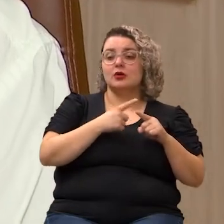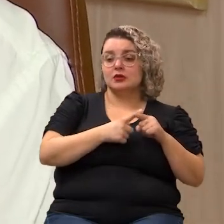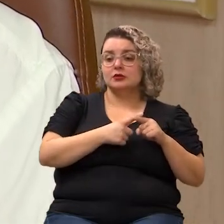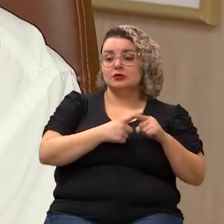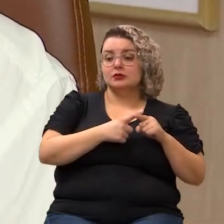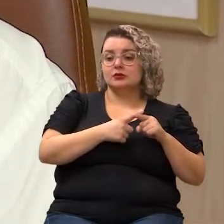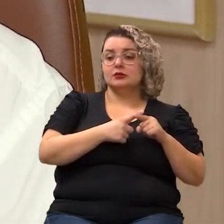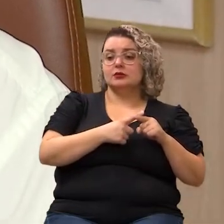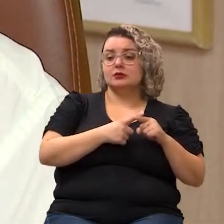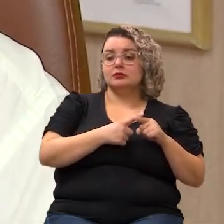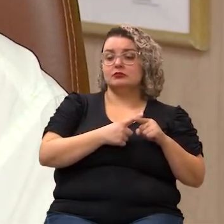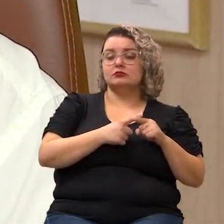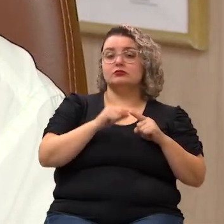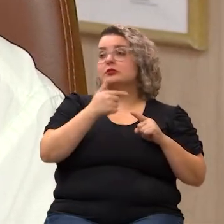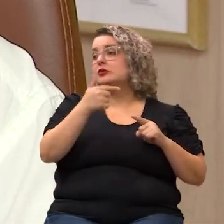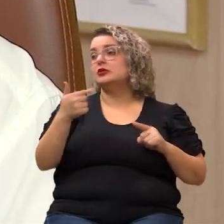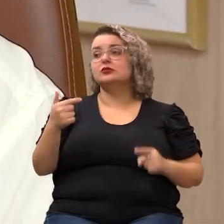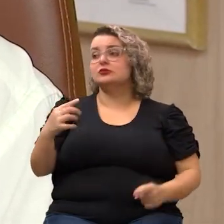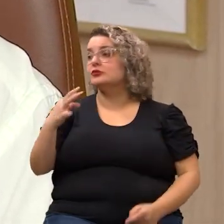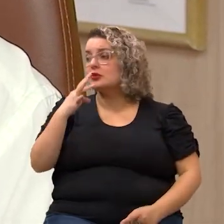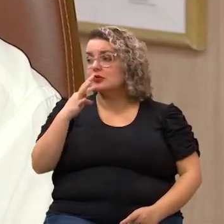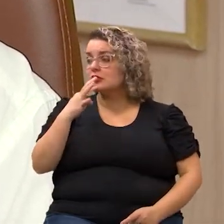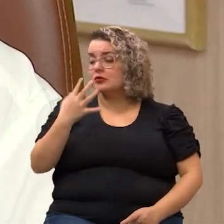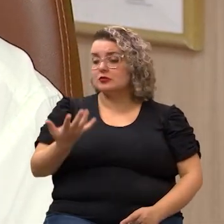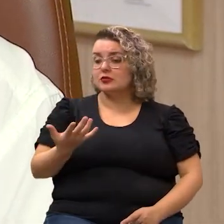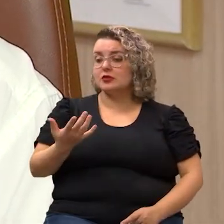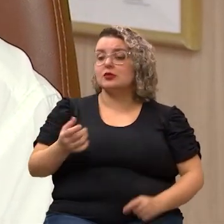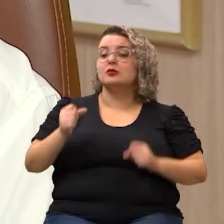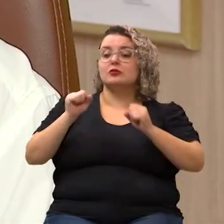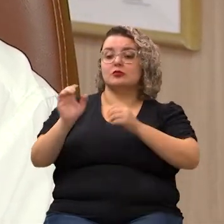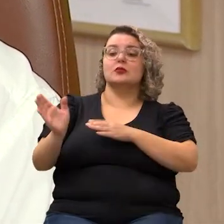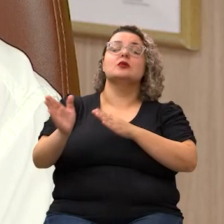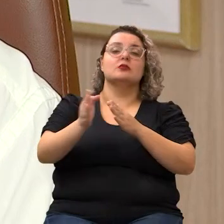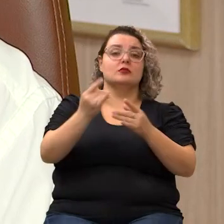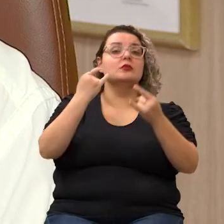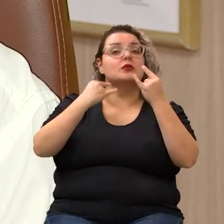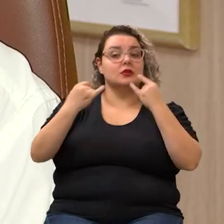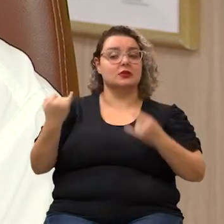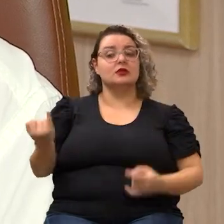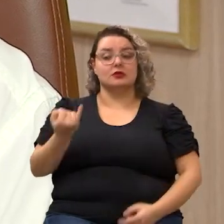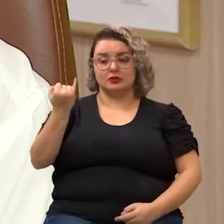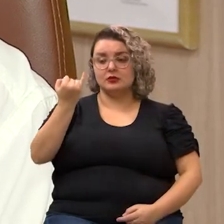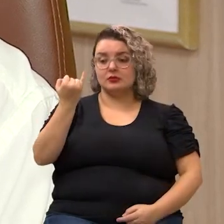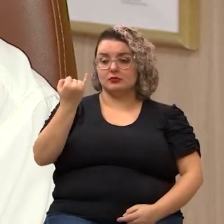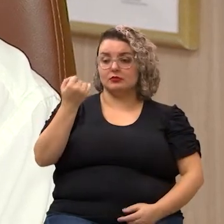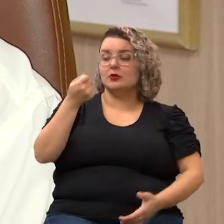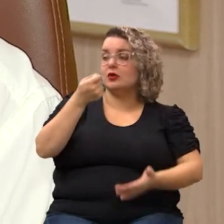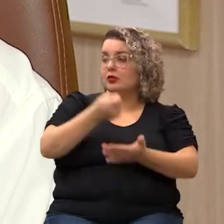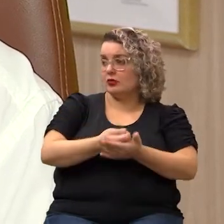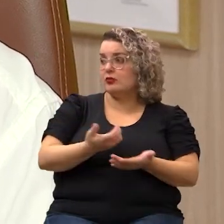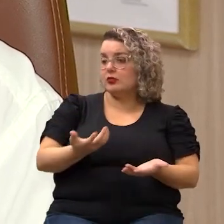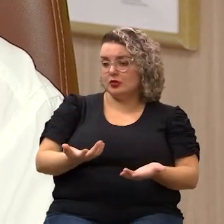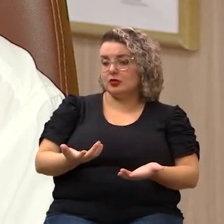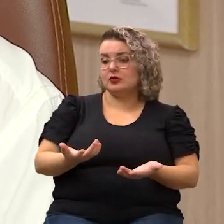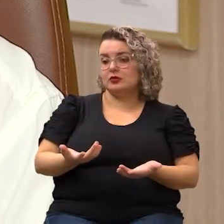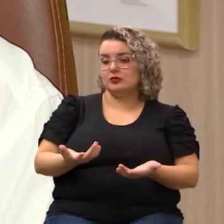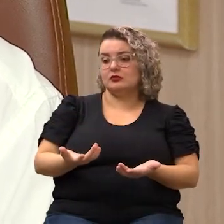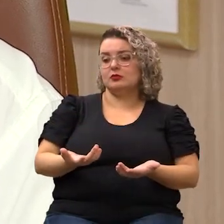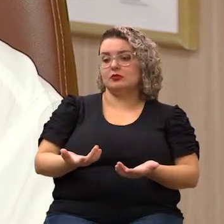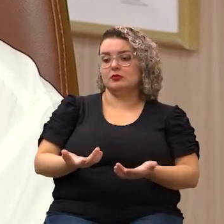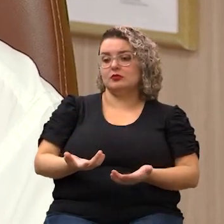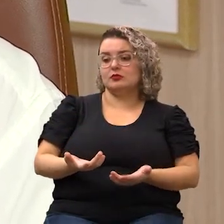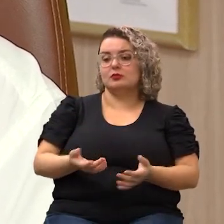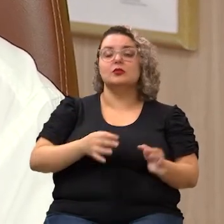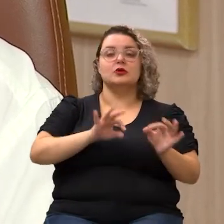porque é algo desconhecido para as pessoas e pode ser um caminho interessante para as pessoas realizarem os